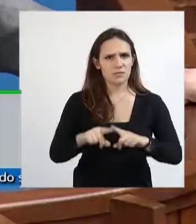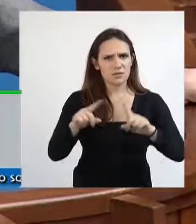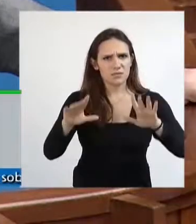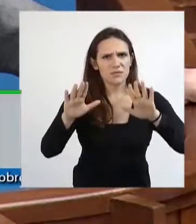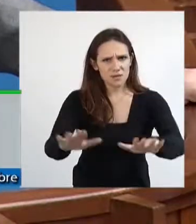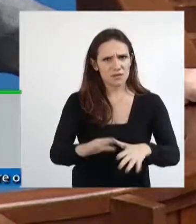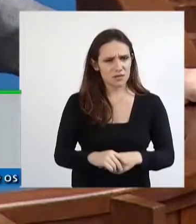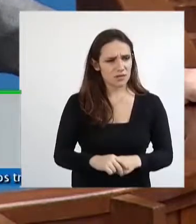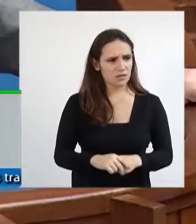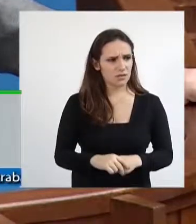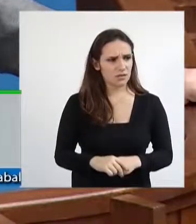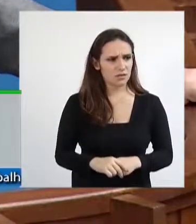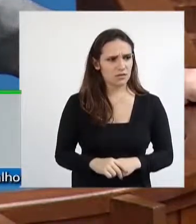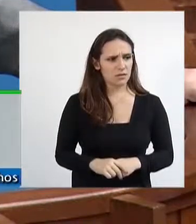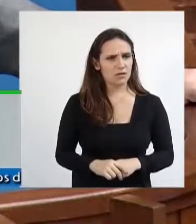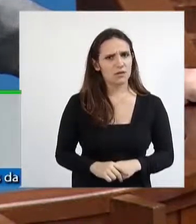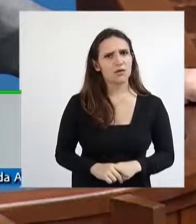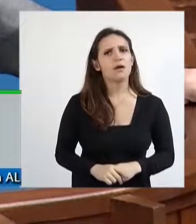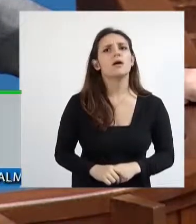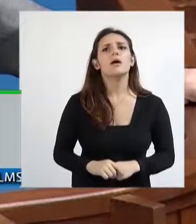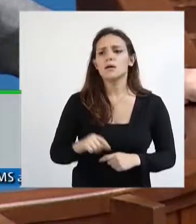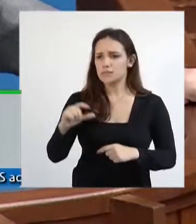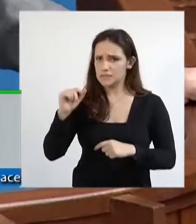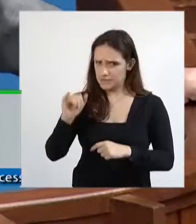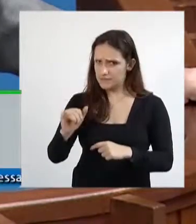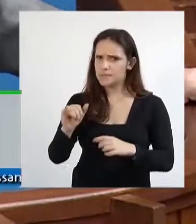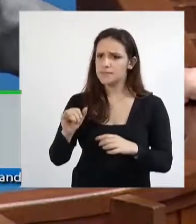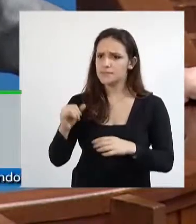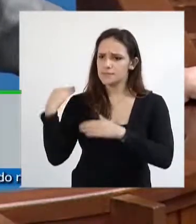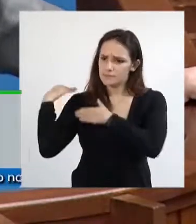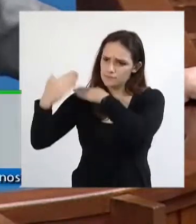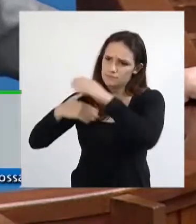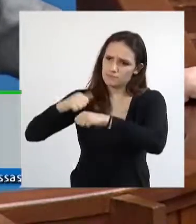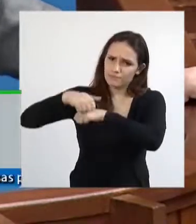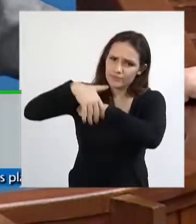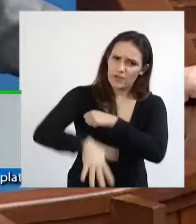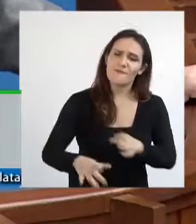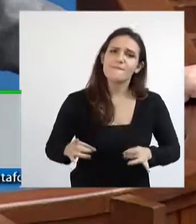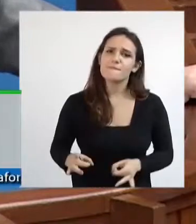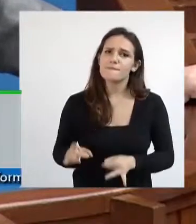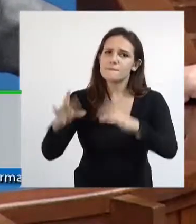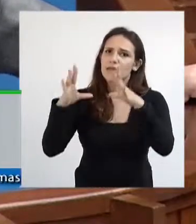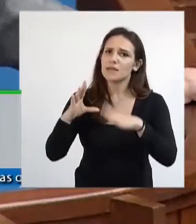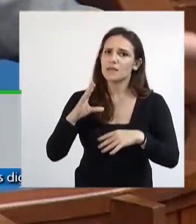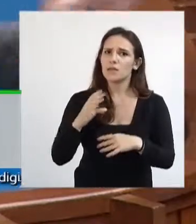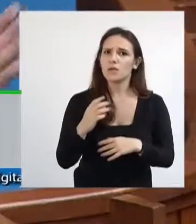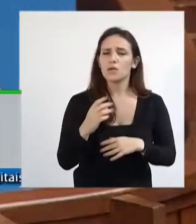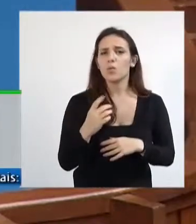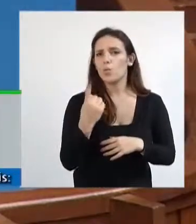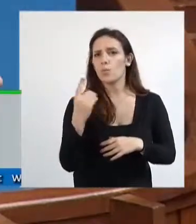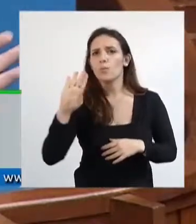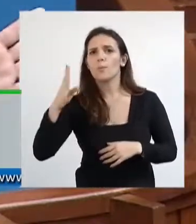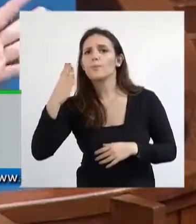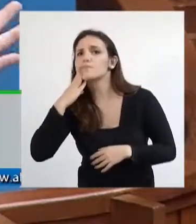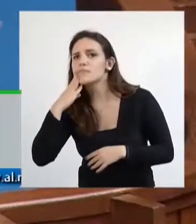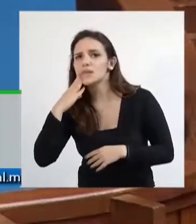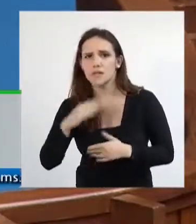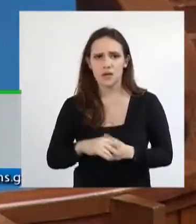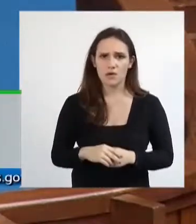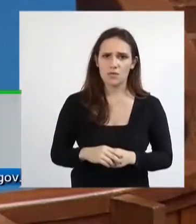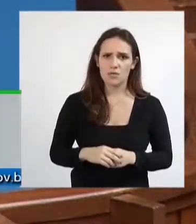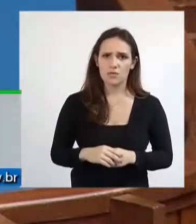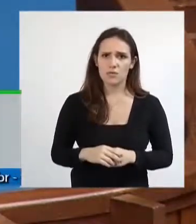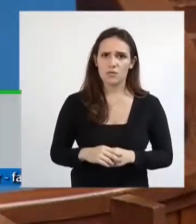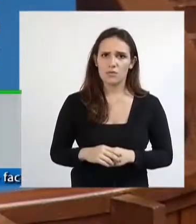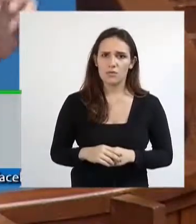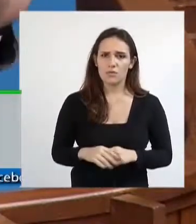Monte? 1 bilhão o contratado. Significa que nós, consumidores, e aí é um absurdo o que a